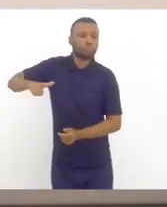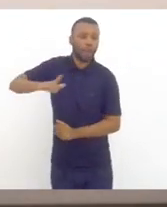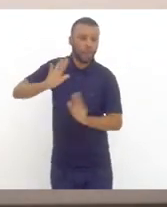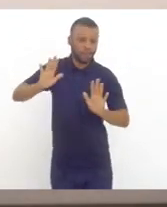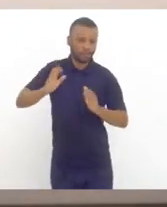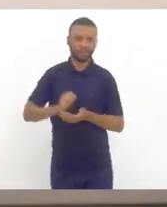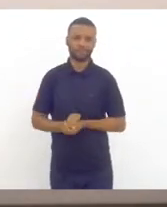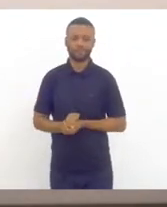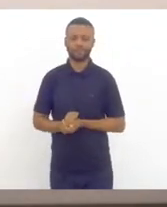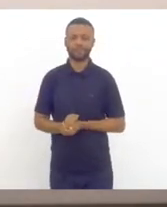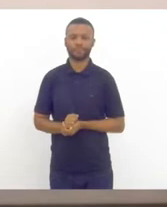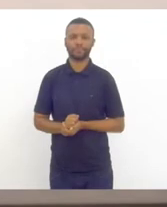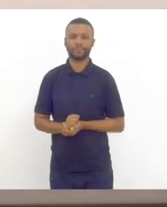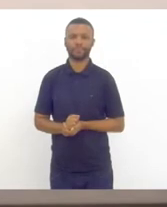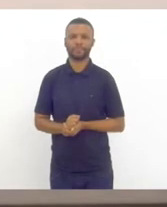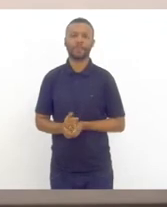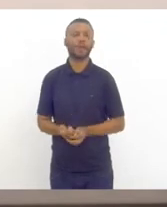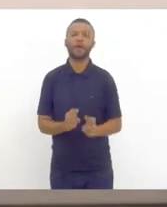à conclusão,